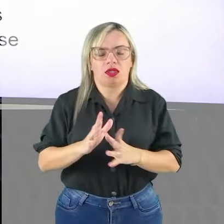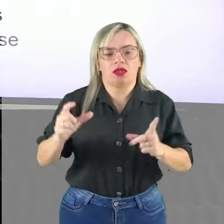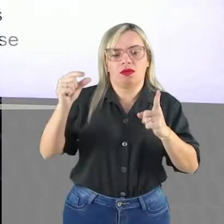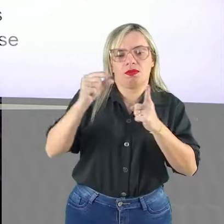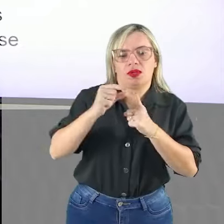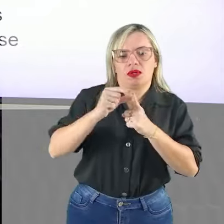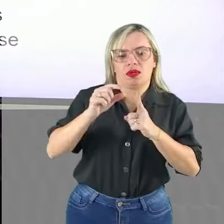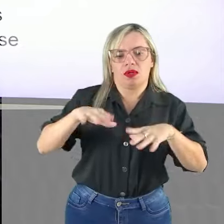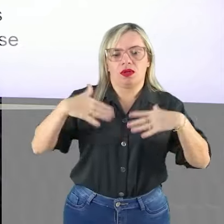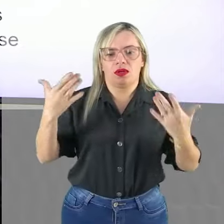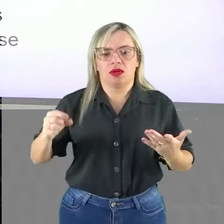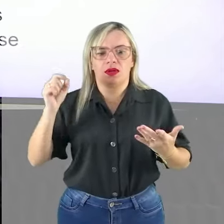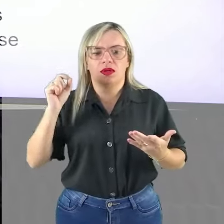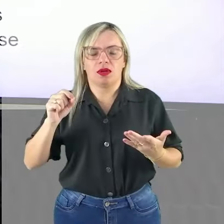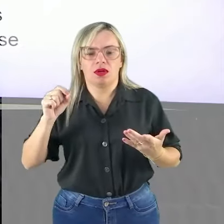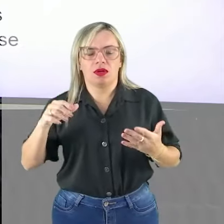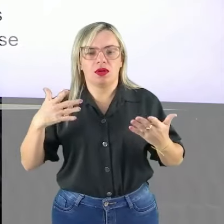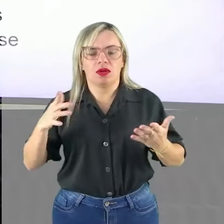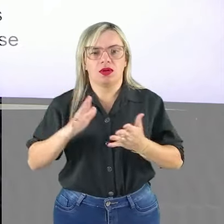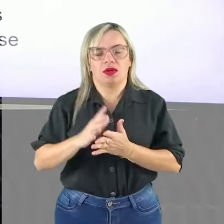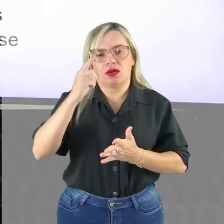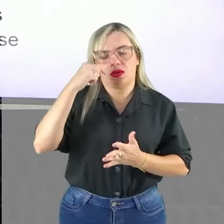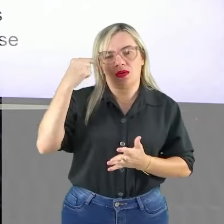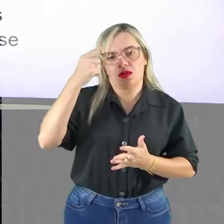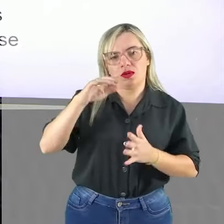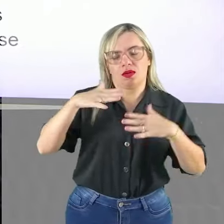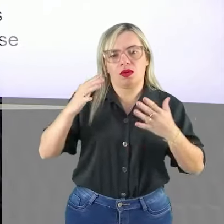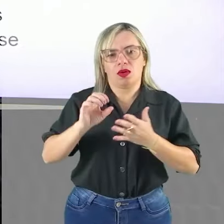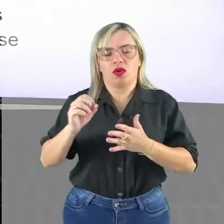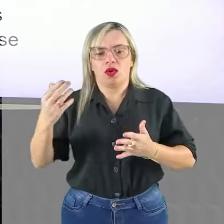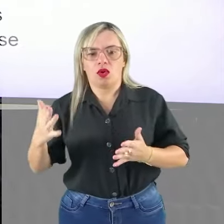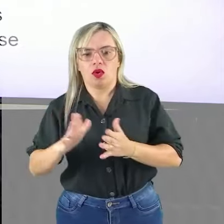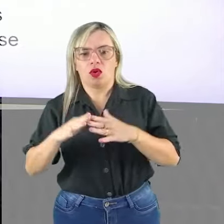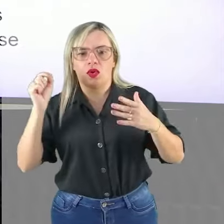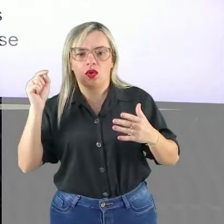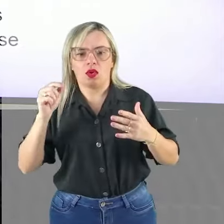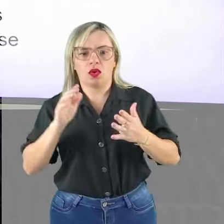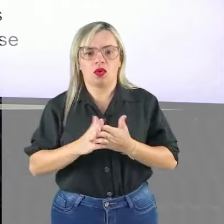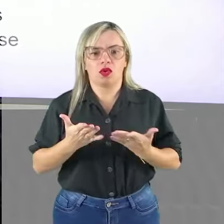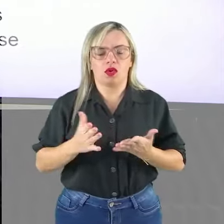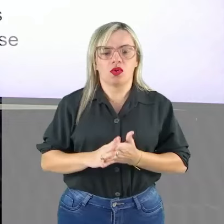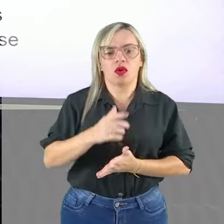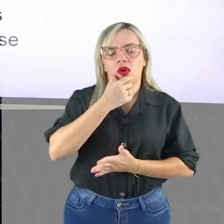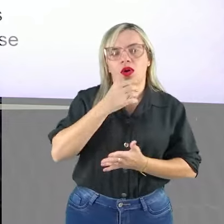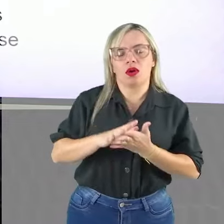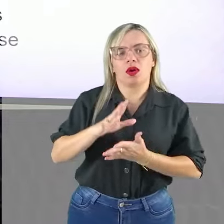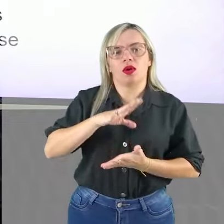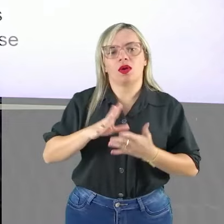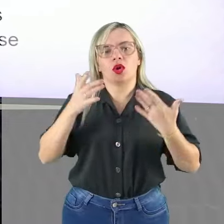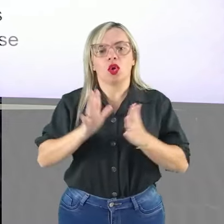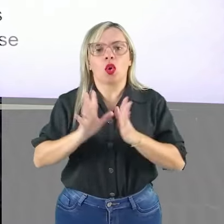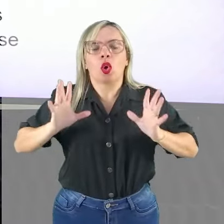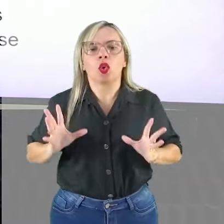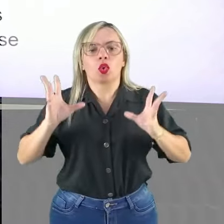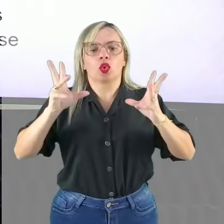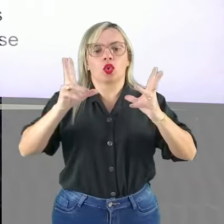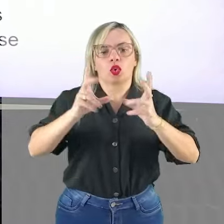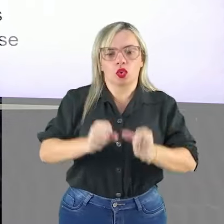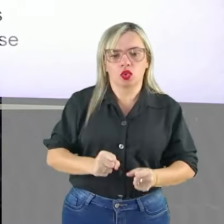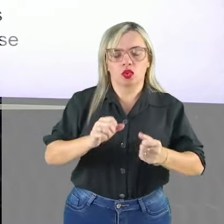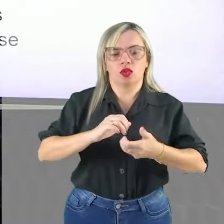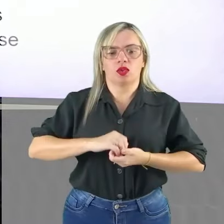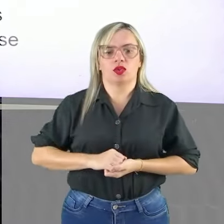palavras seja ela em espanhol seja ela em português ele quer que você entenda o texto como um todo tá